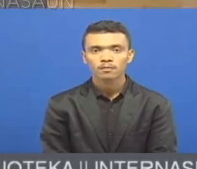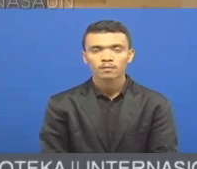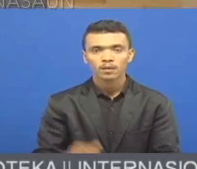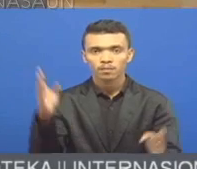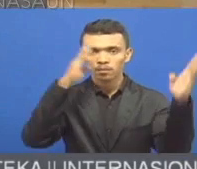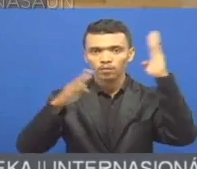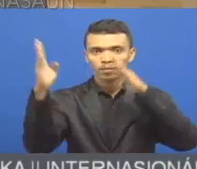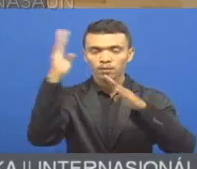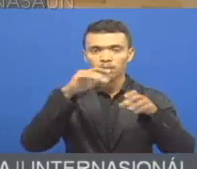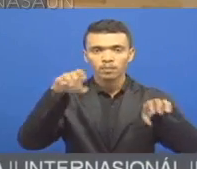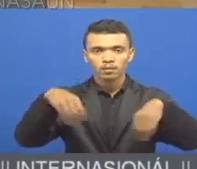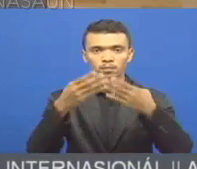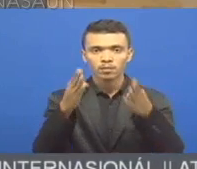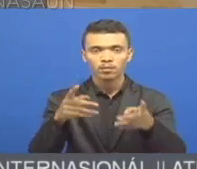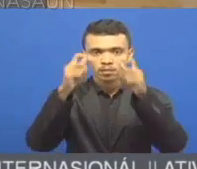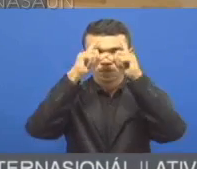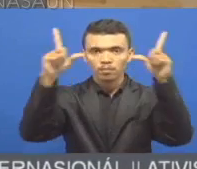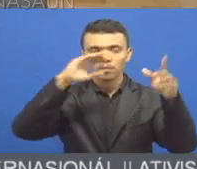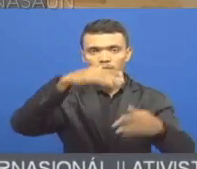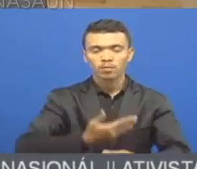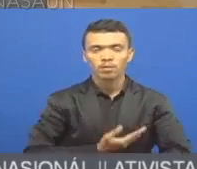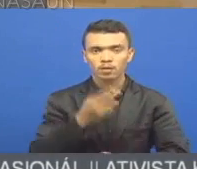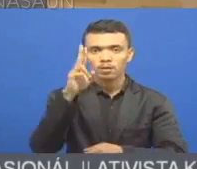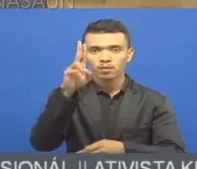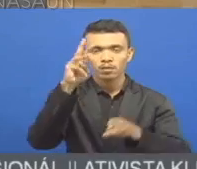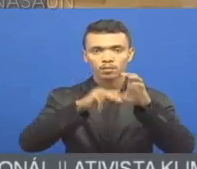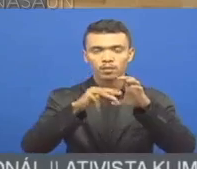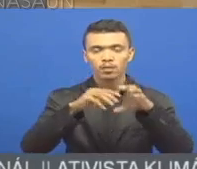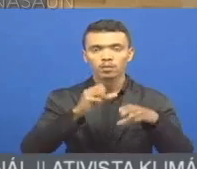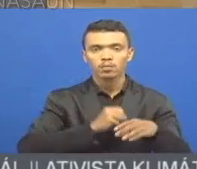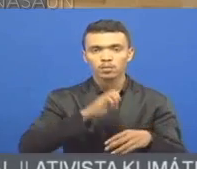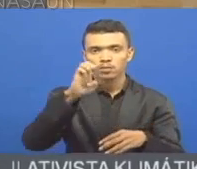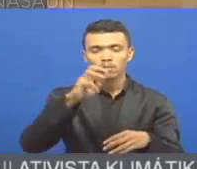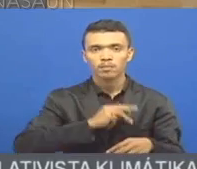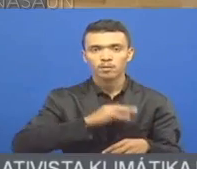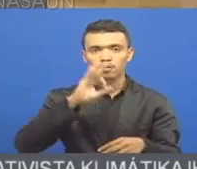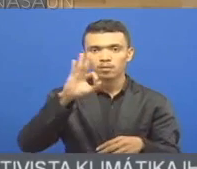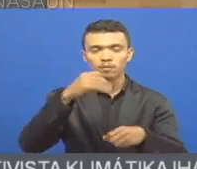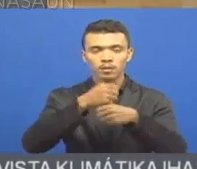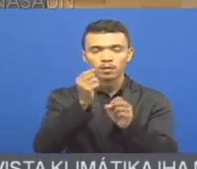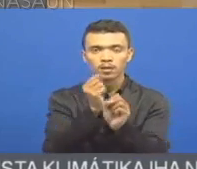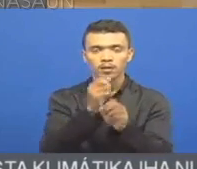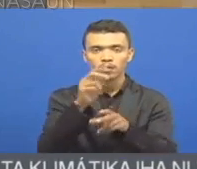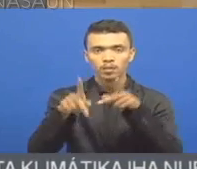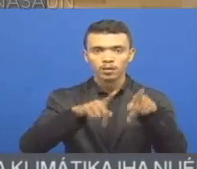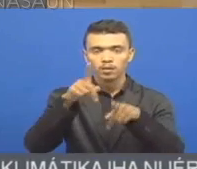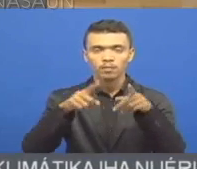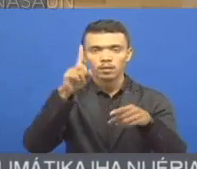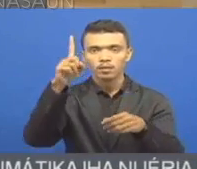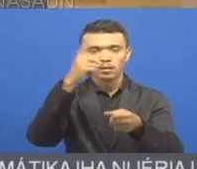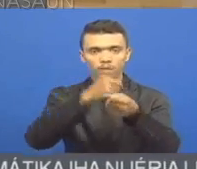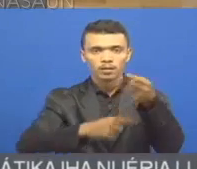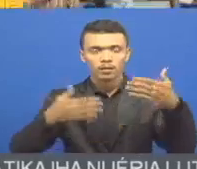Confronto entre trabalhador timoruan na rua e a mercado antigo Sam Manufai resulta na ida cane e a parte ulum.